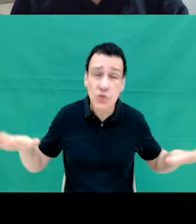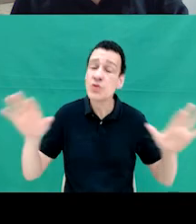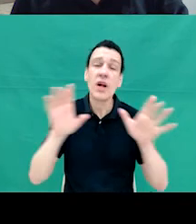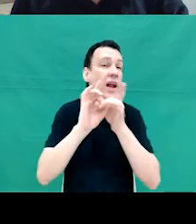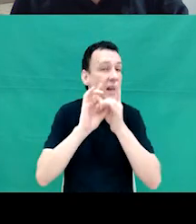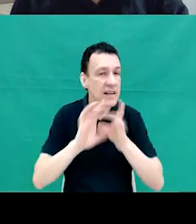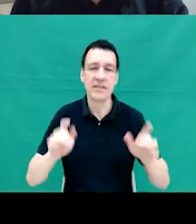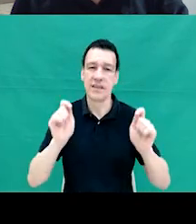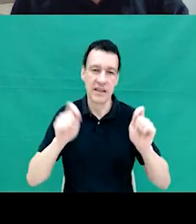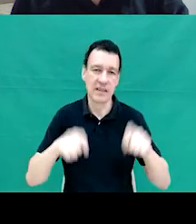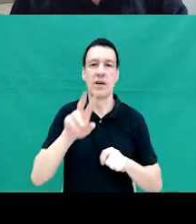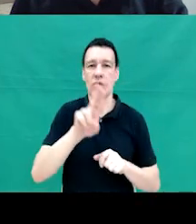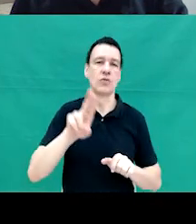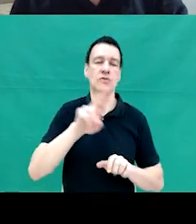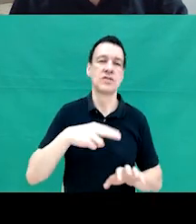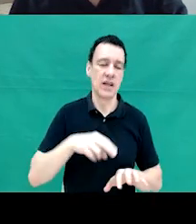interagir.